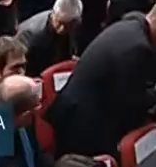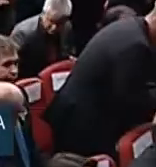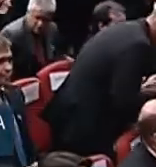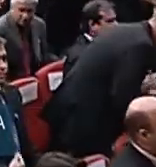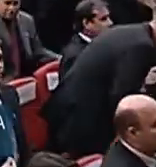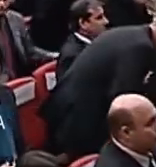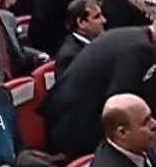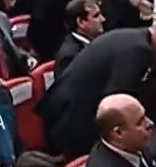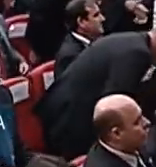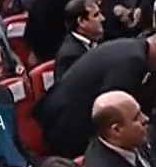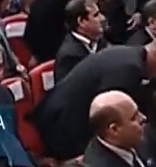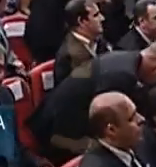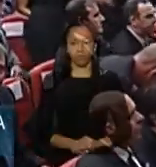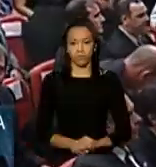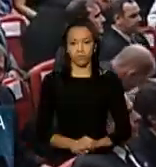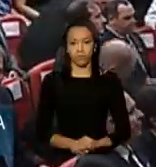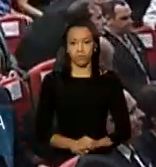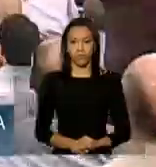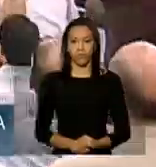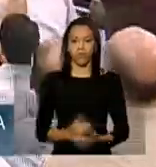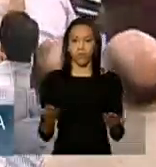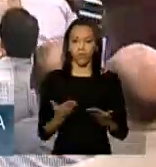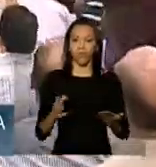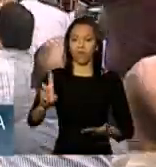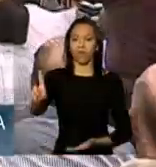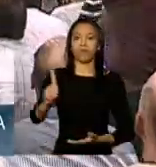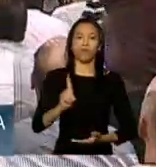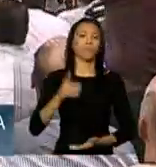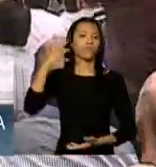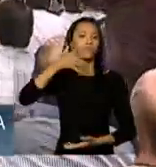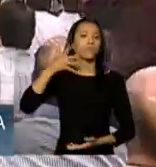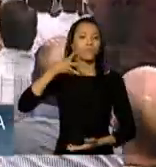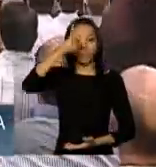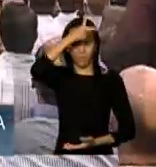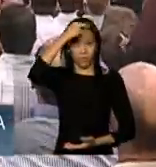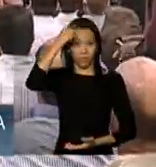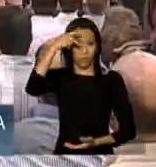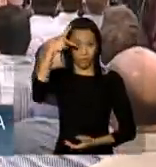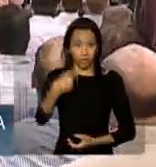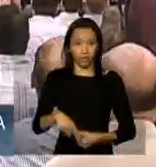Ouviremos as palavras do prefeito de Caxias do Sul, Alceu Barbosa Velho.